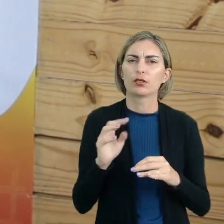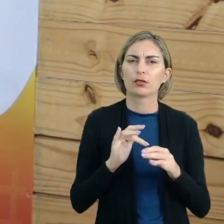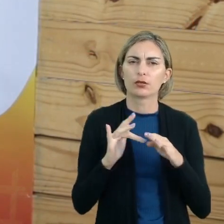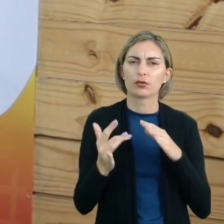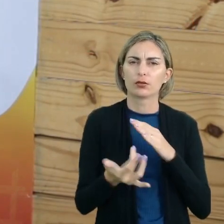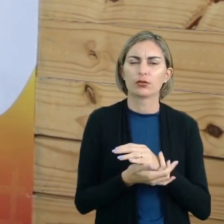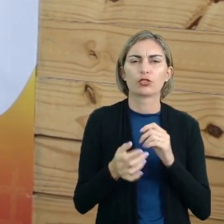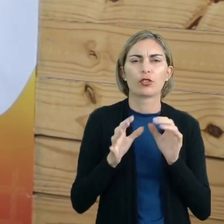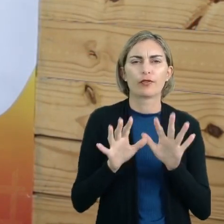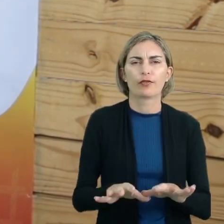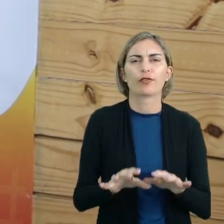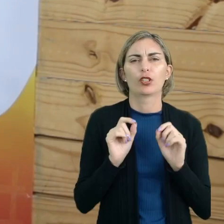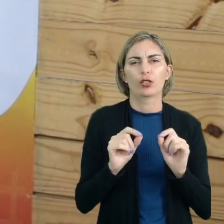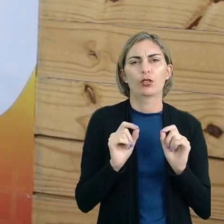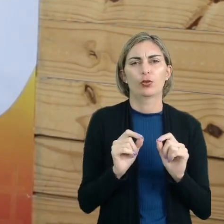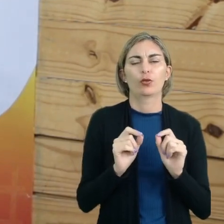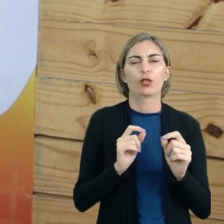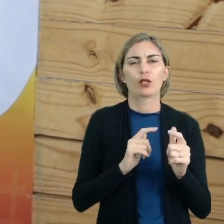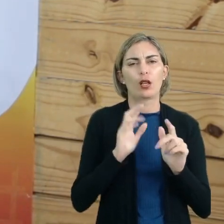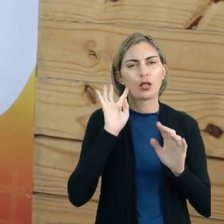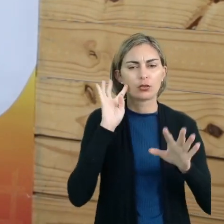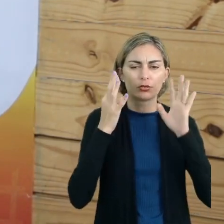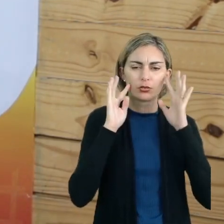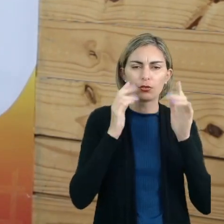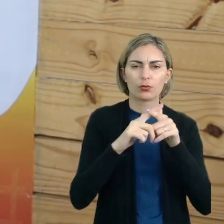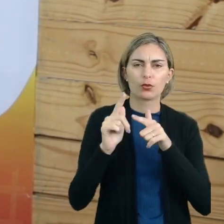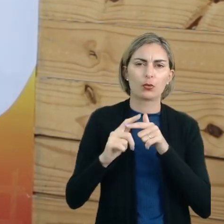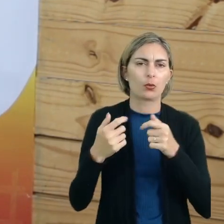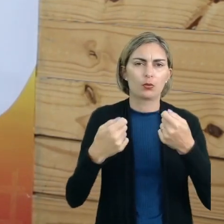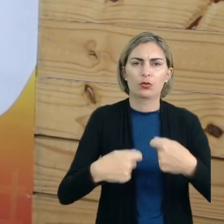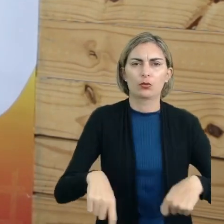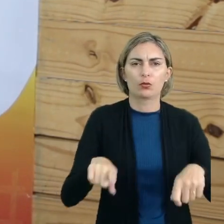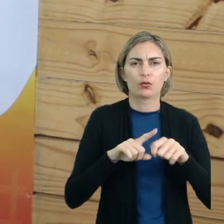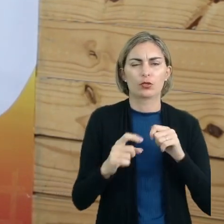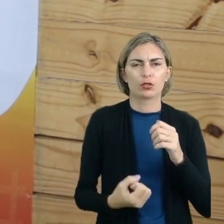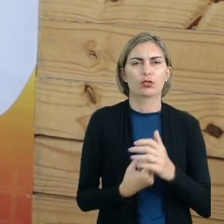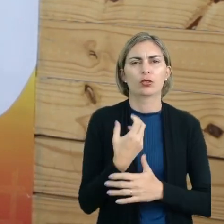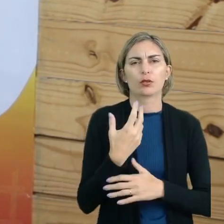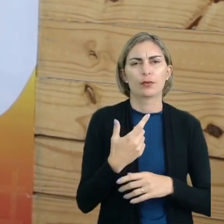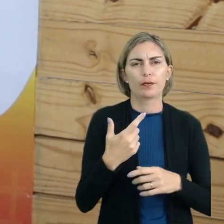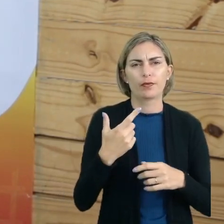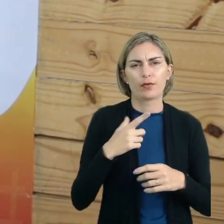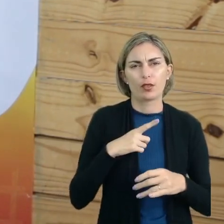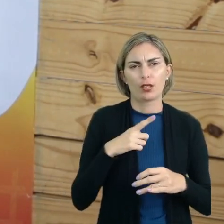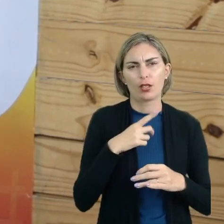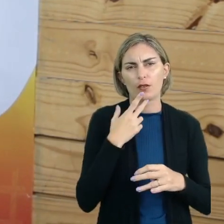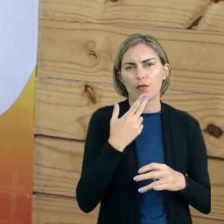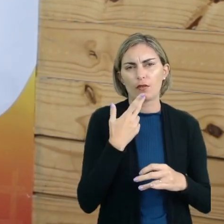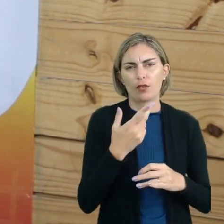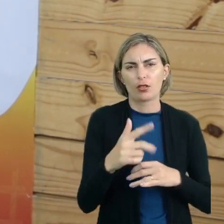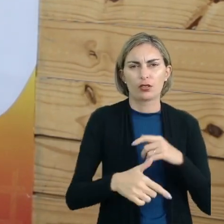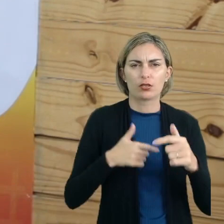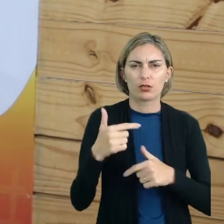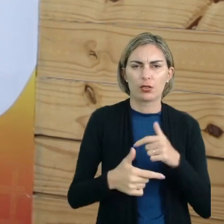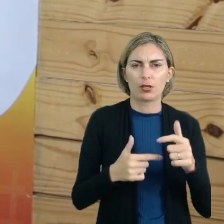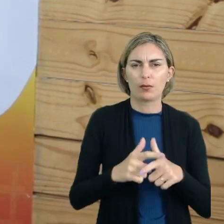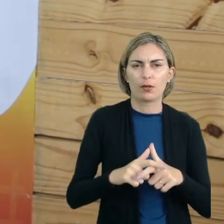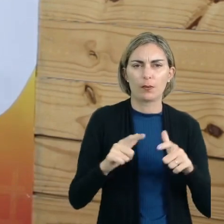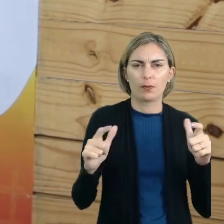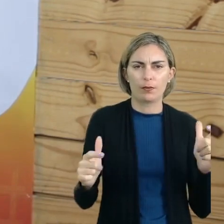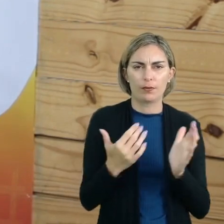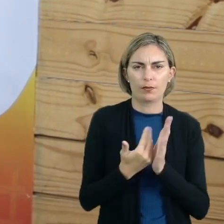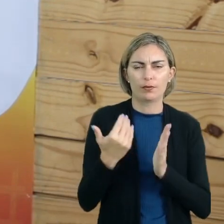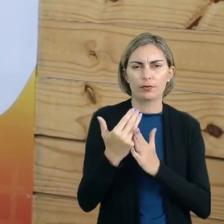já fica ok, já resolve o problema. Não precisa da criação de um site que vai requer, claro, um trabalho um pouco maior, vai requer